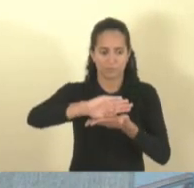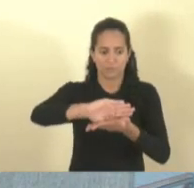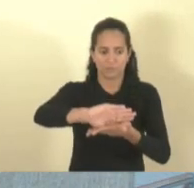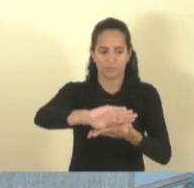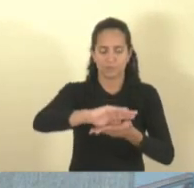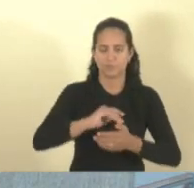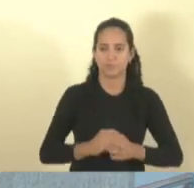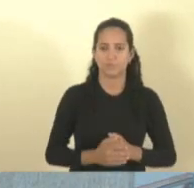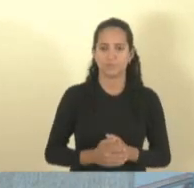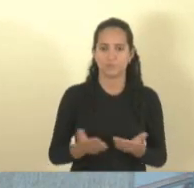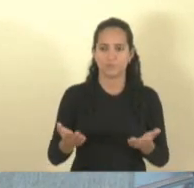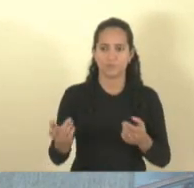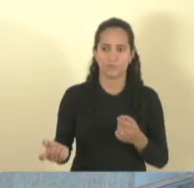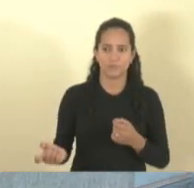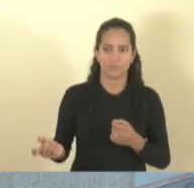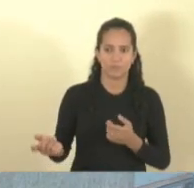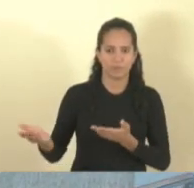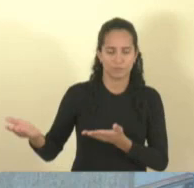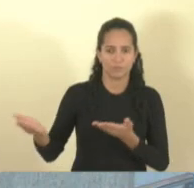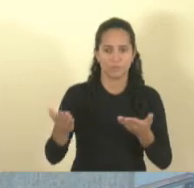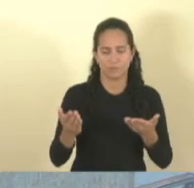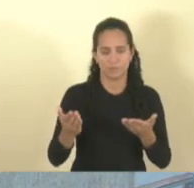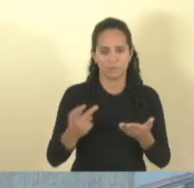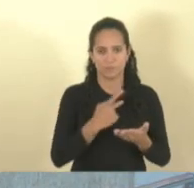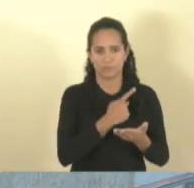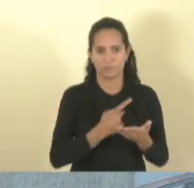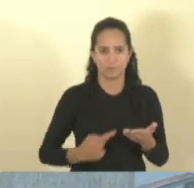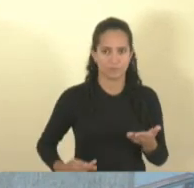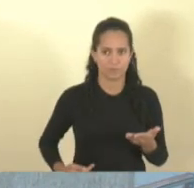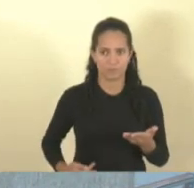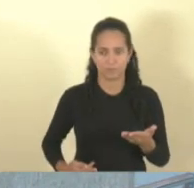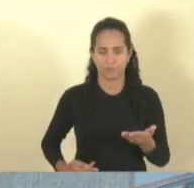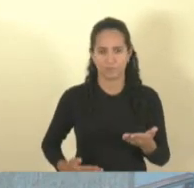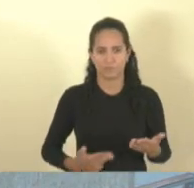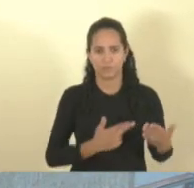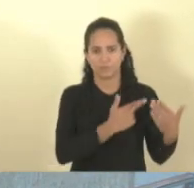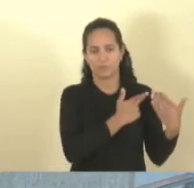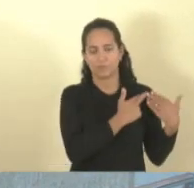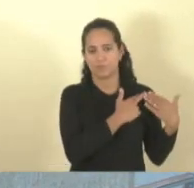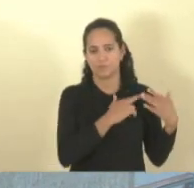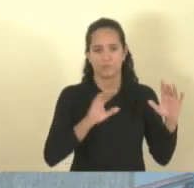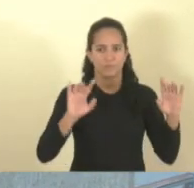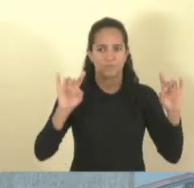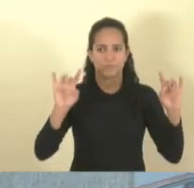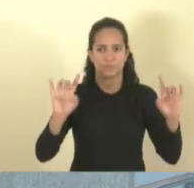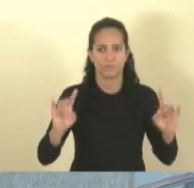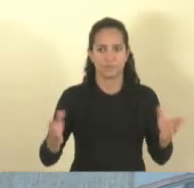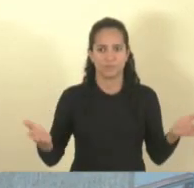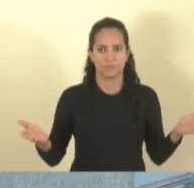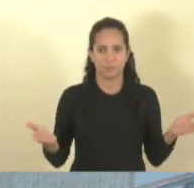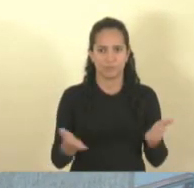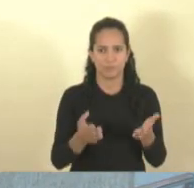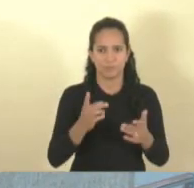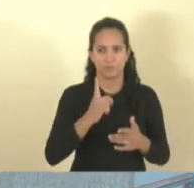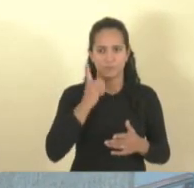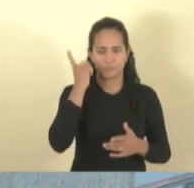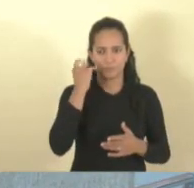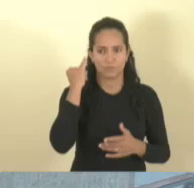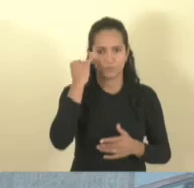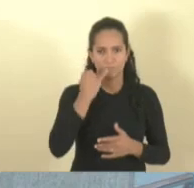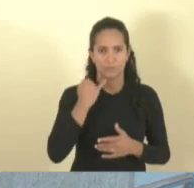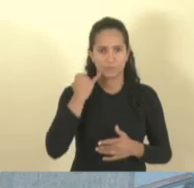Neste momento, devolvo a palavra à presidente desta sessão solene, deputada Janete de Sá.